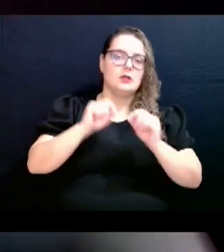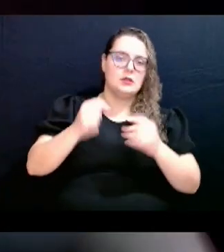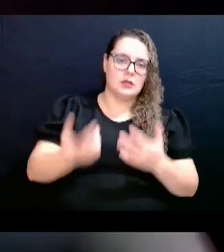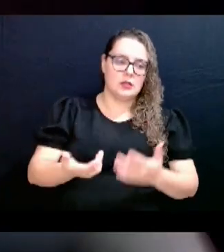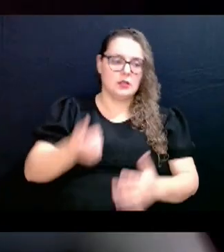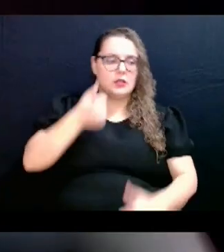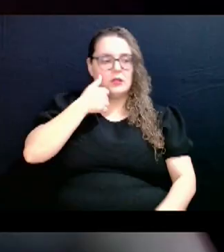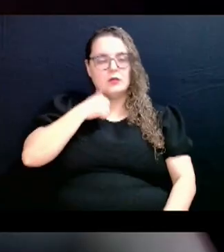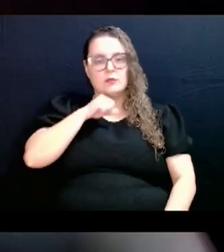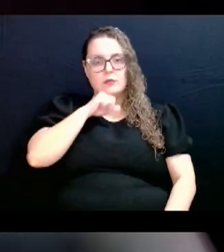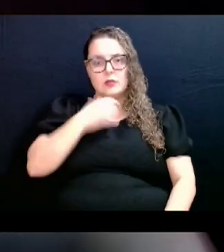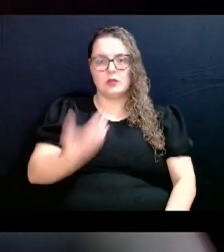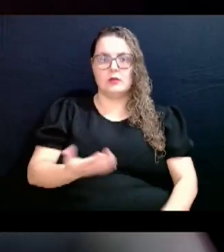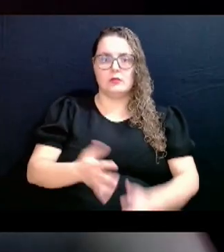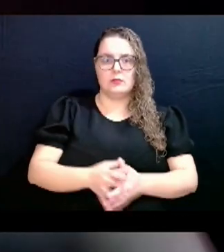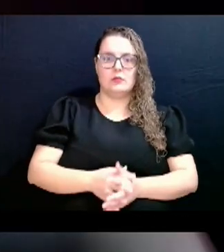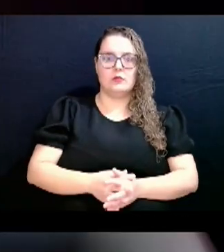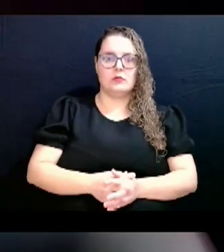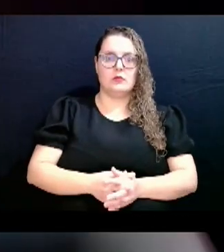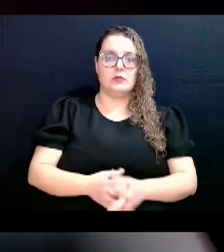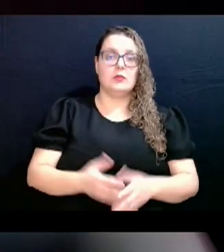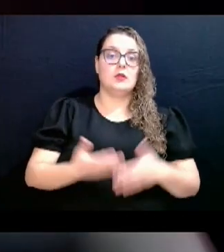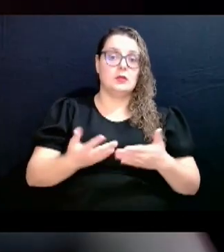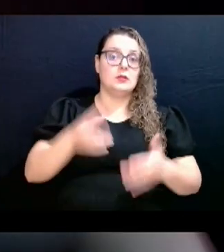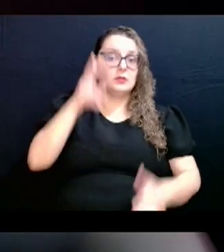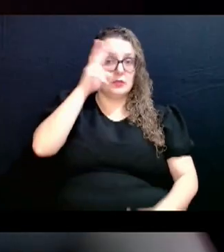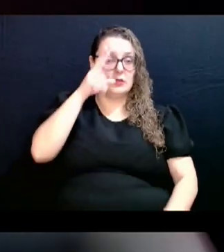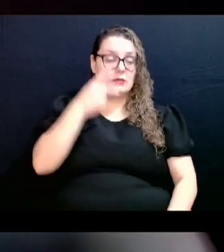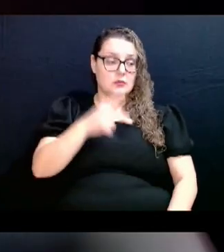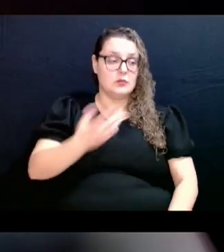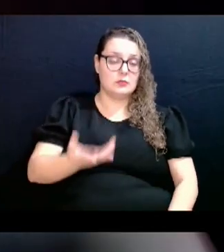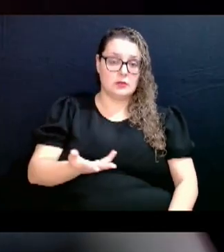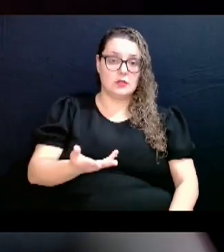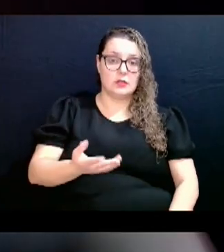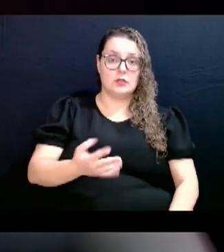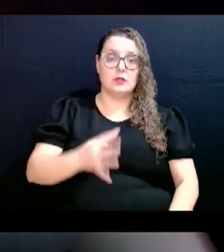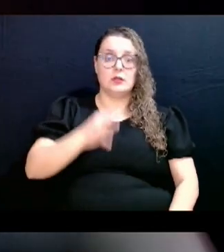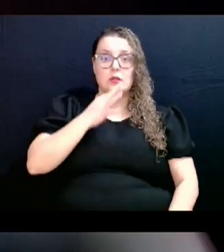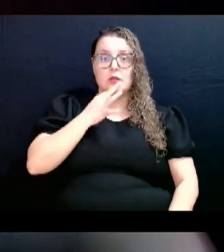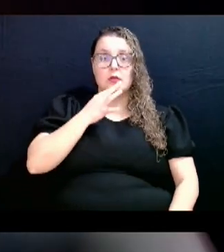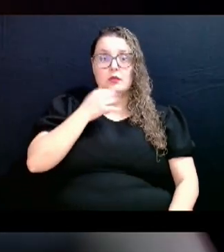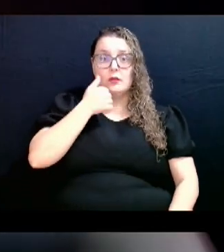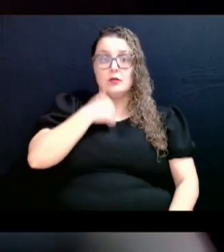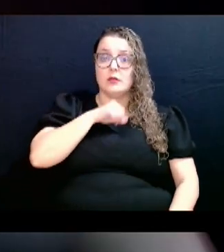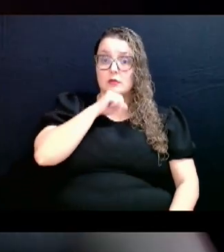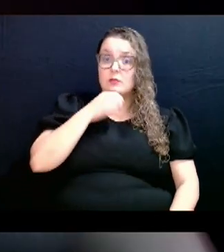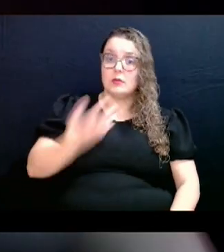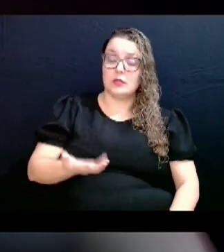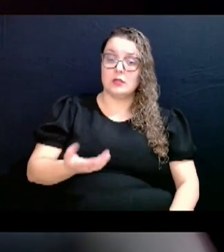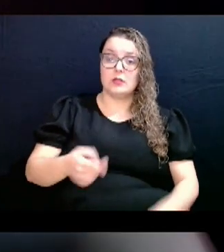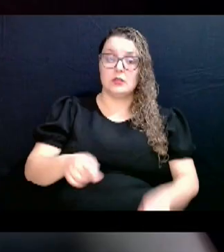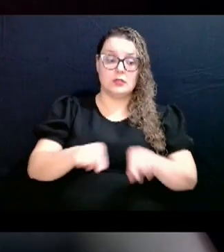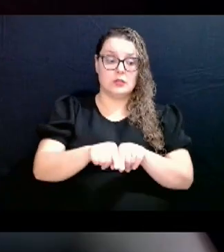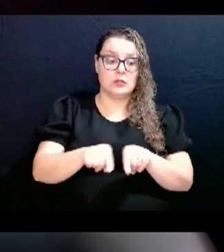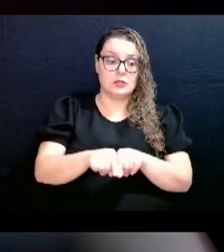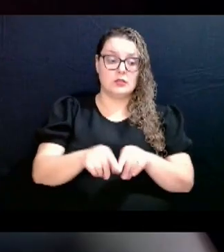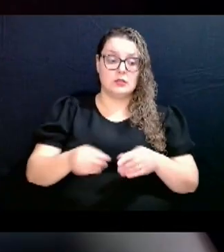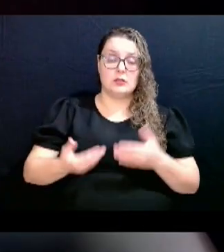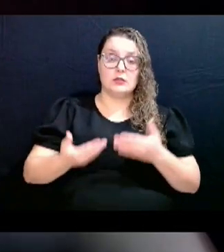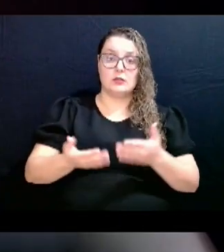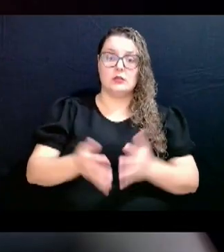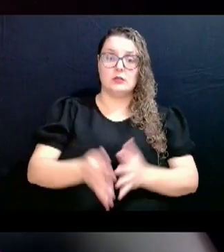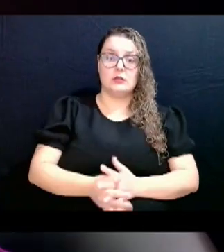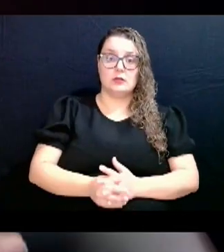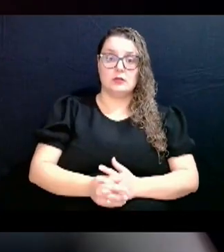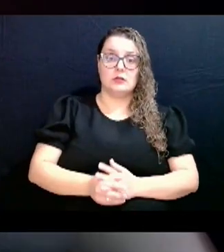trazendo as lembranças para ele, né, conhecer a mãe, e também trazer que ele é protegido, que